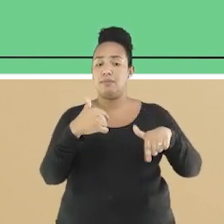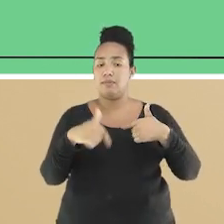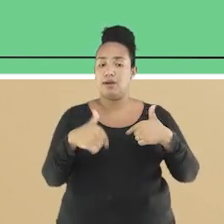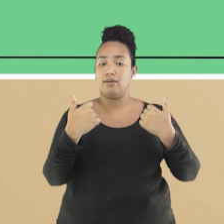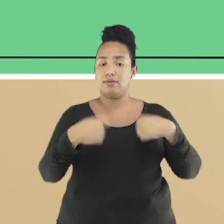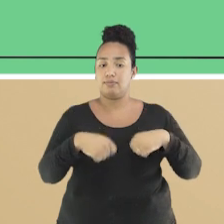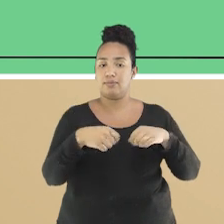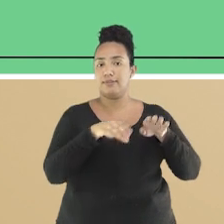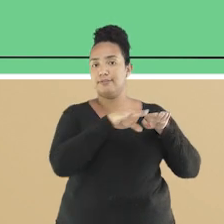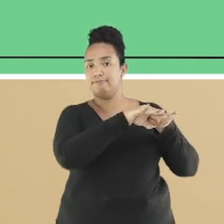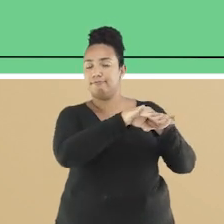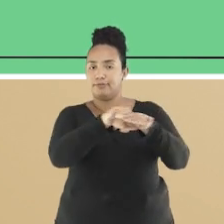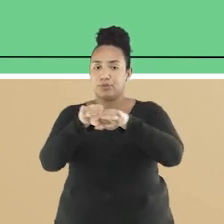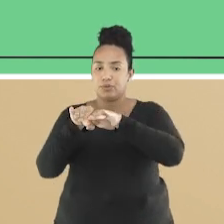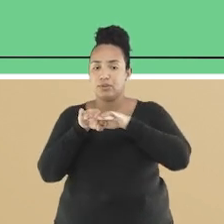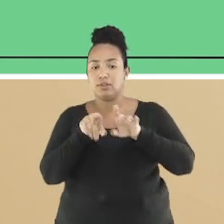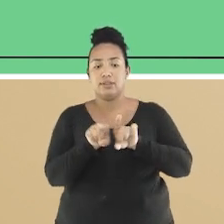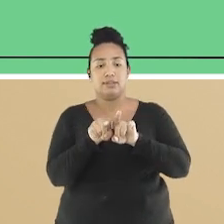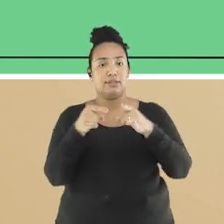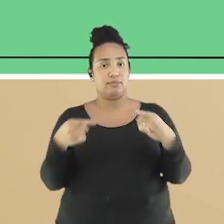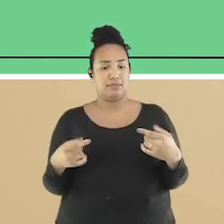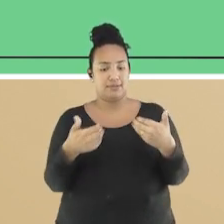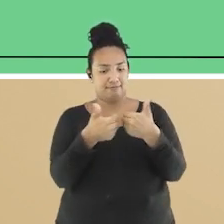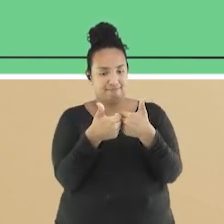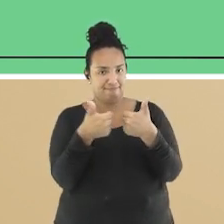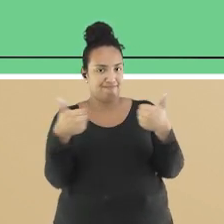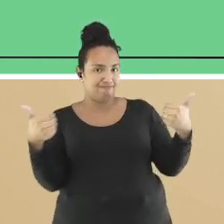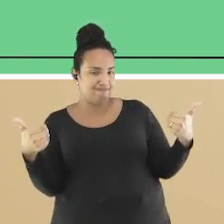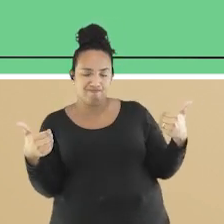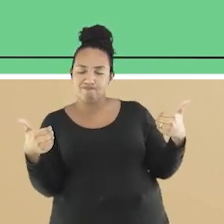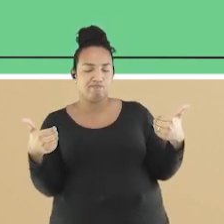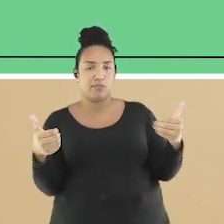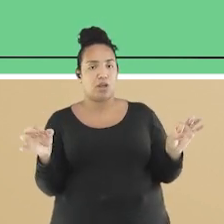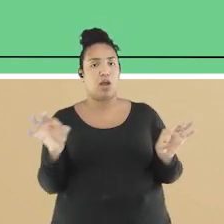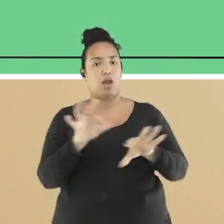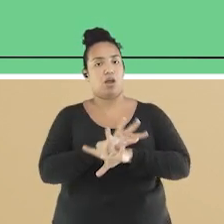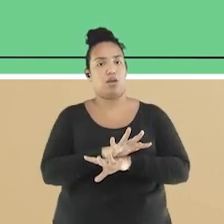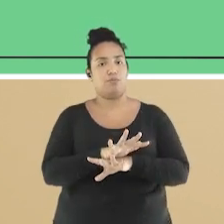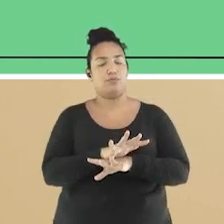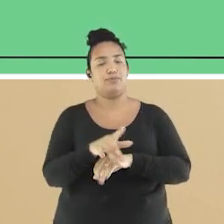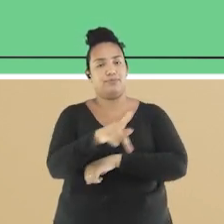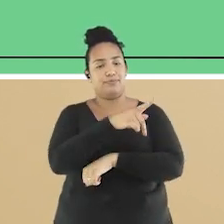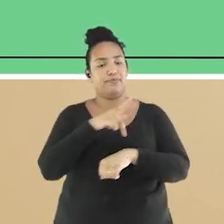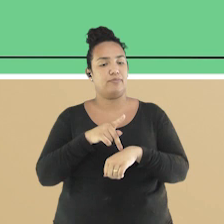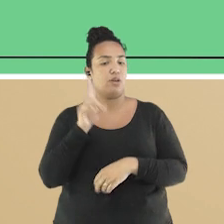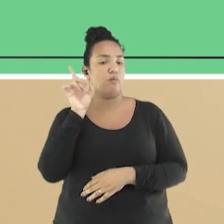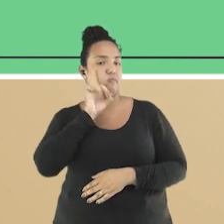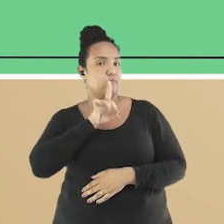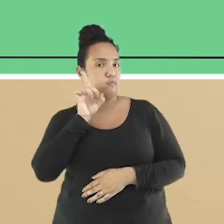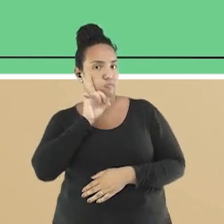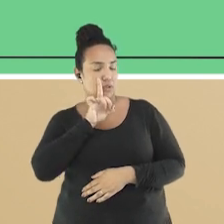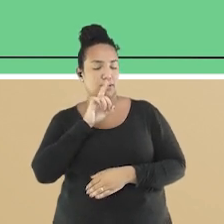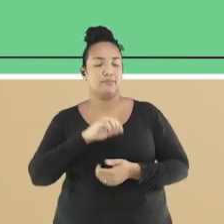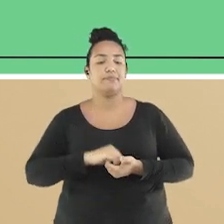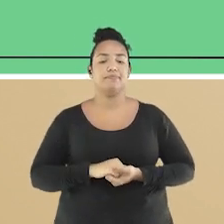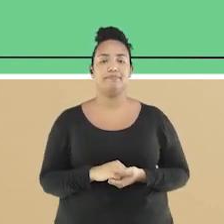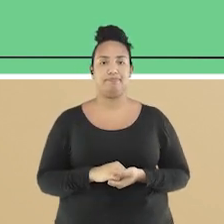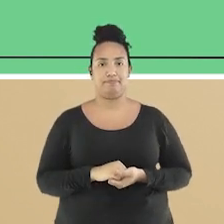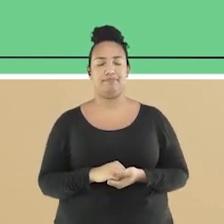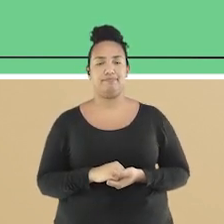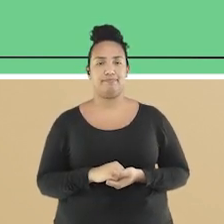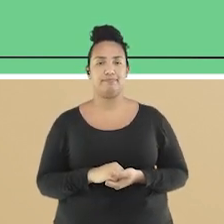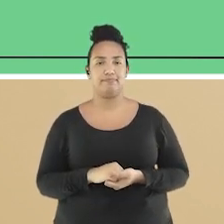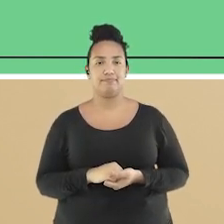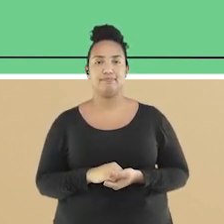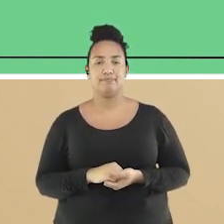sobre igualdade racial e o fim da segregação racial nos Estados Unidos. His life and